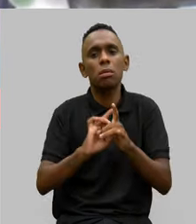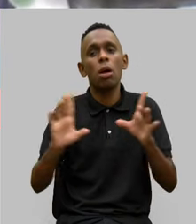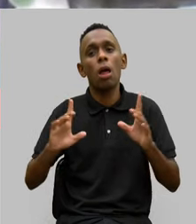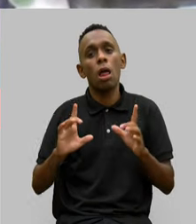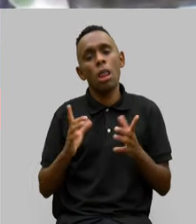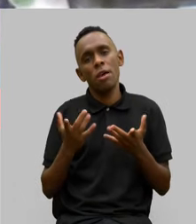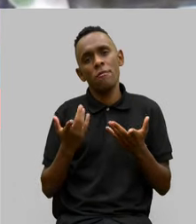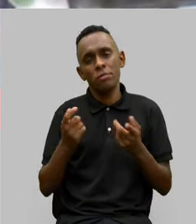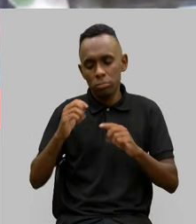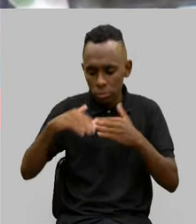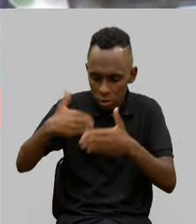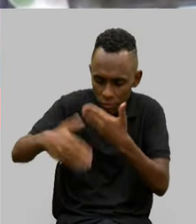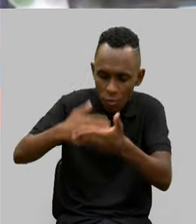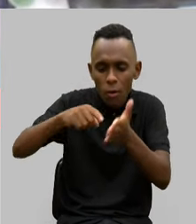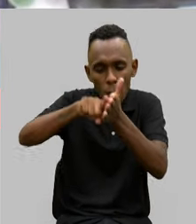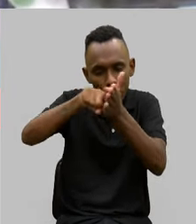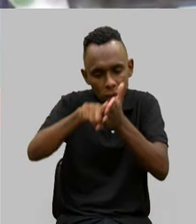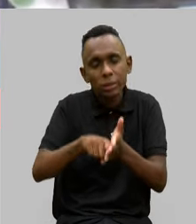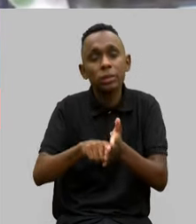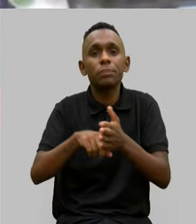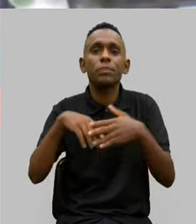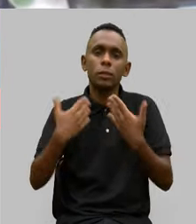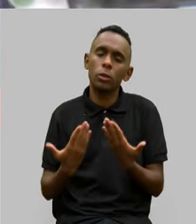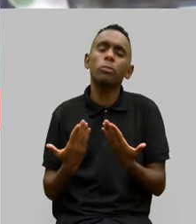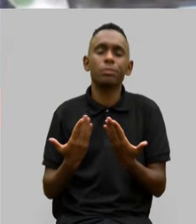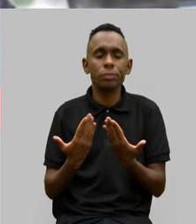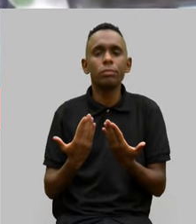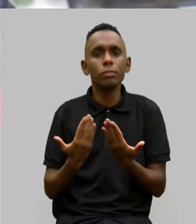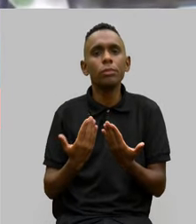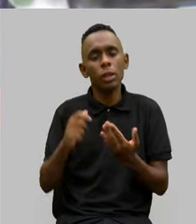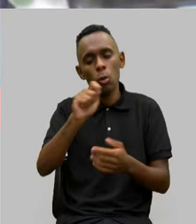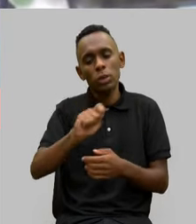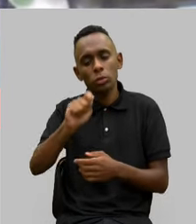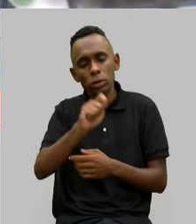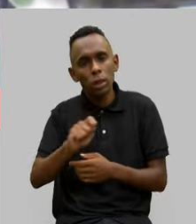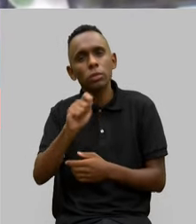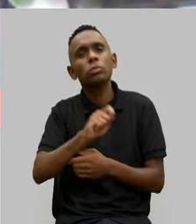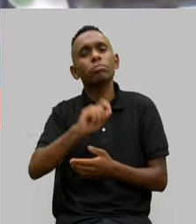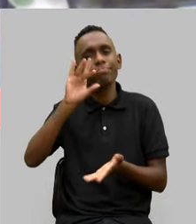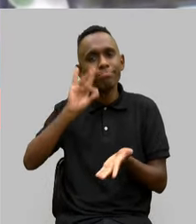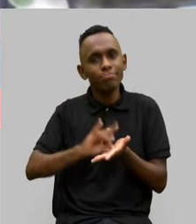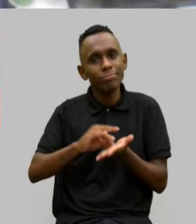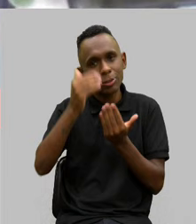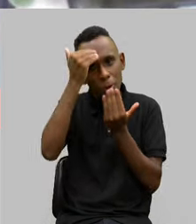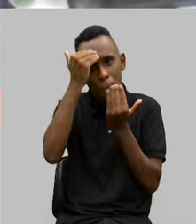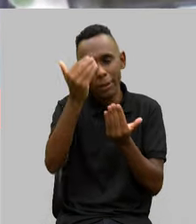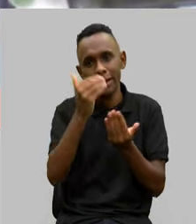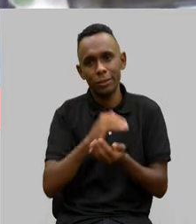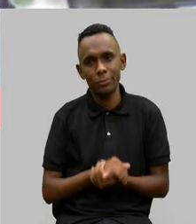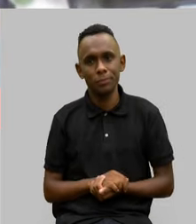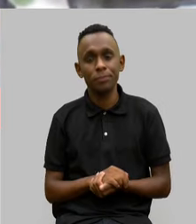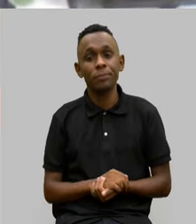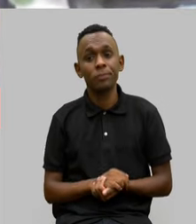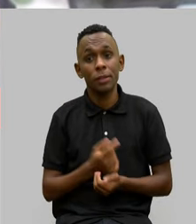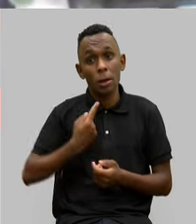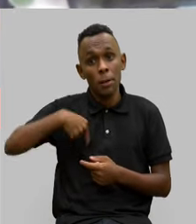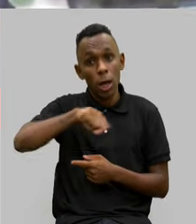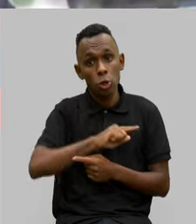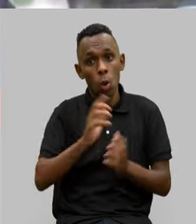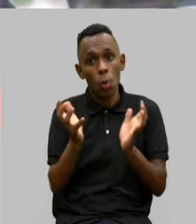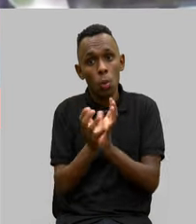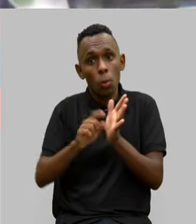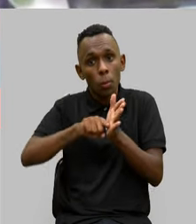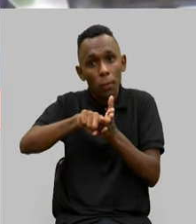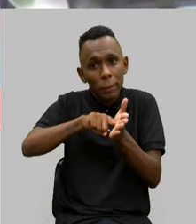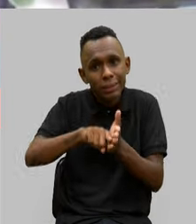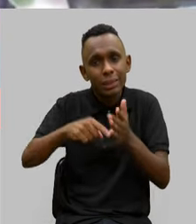apoio ao desenvolvimento científico então quero deixar aqui à associações o nosso sincero agradecimento e para nós pesquisadores o